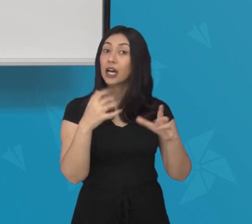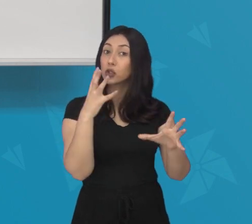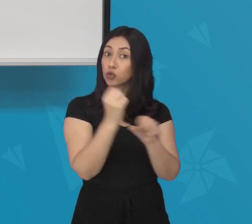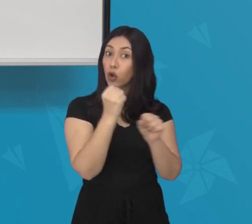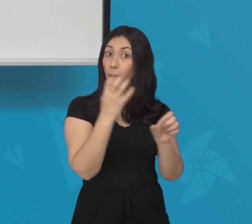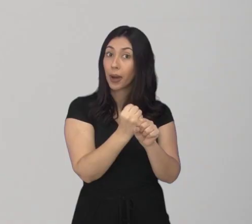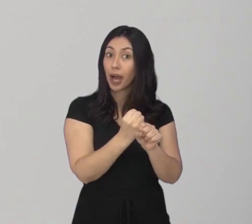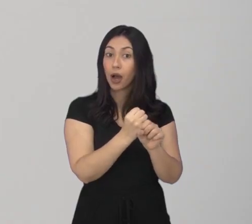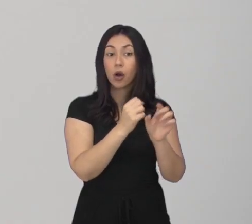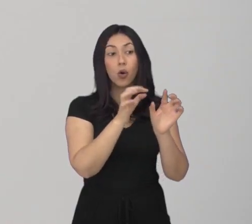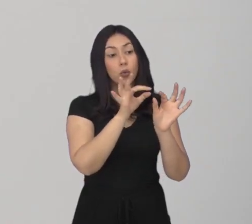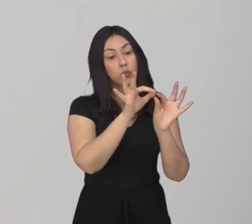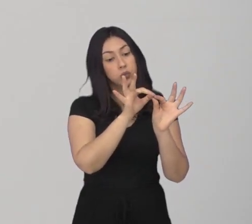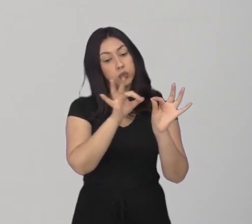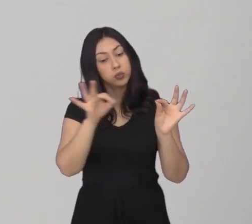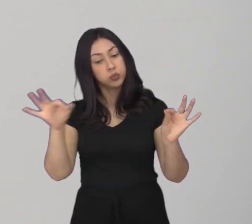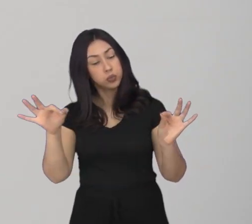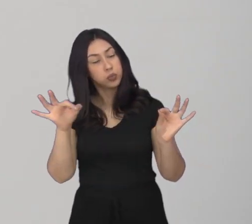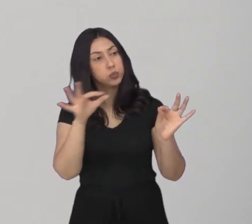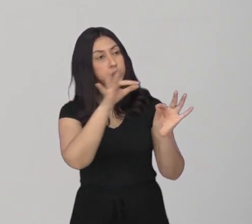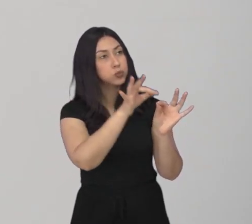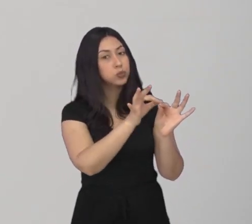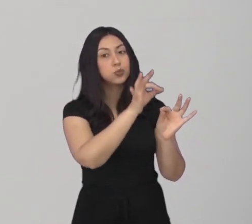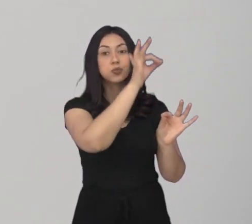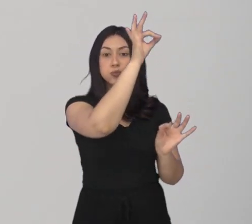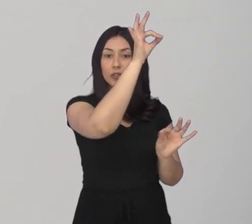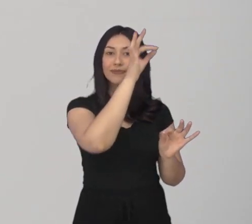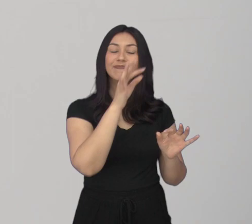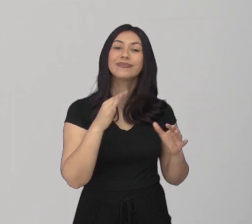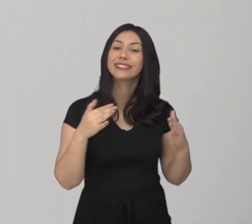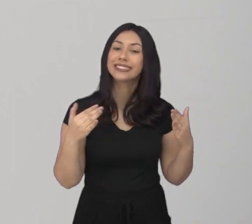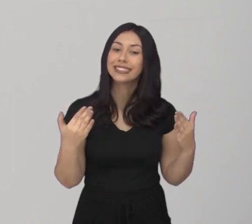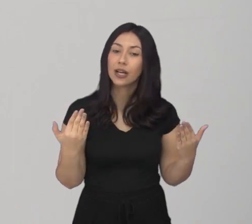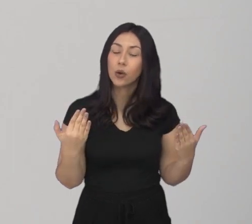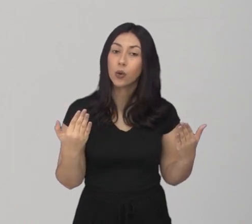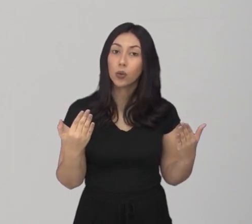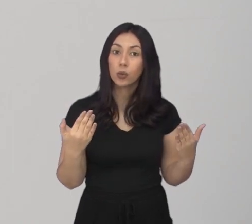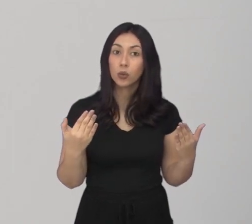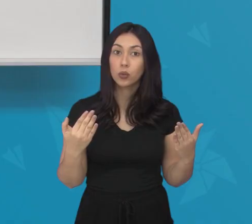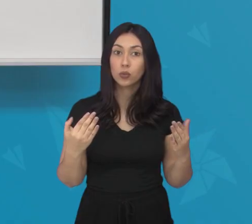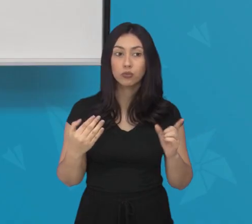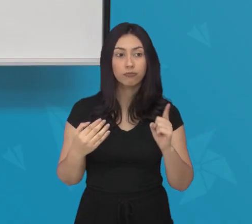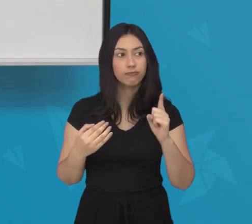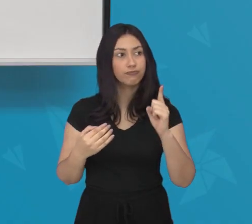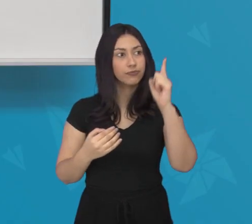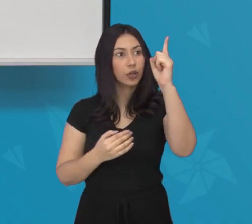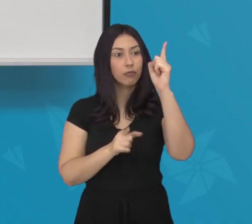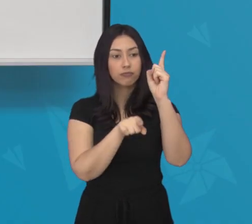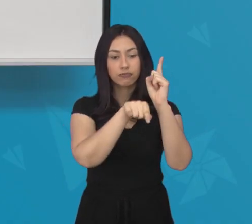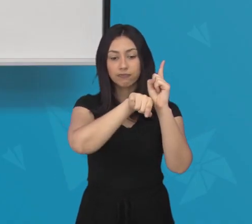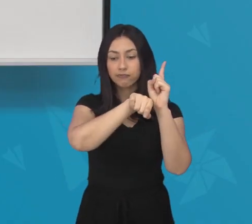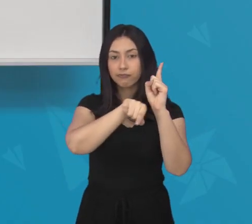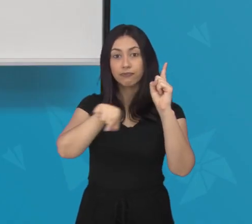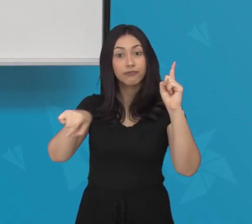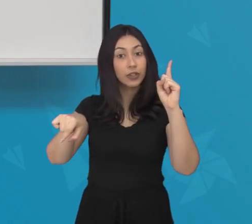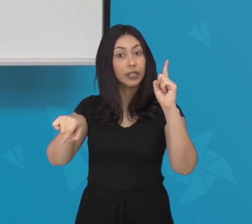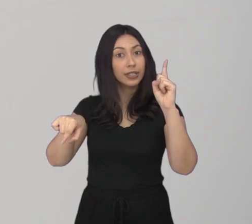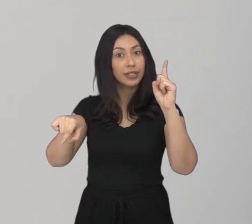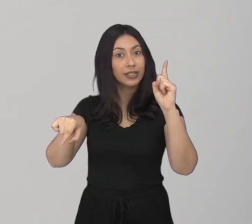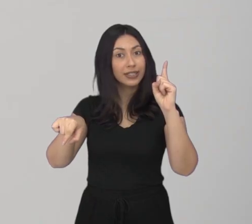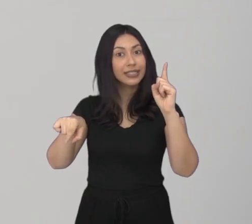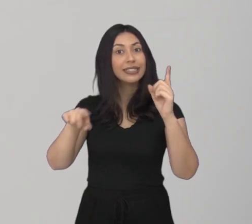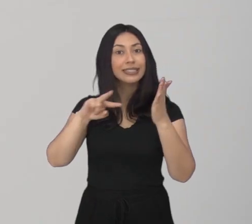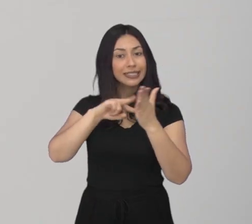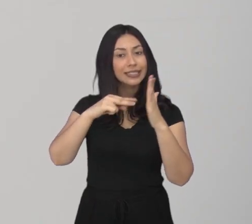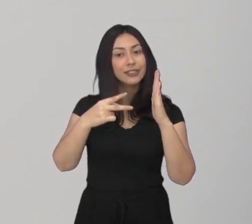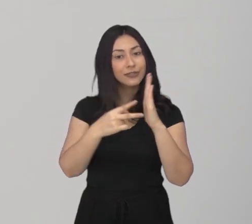Tá bom? Olha só. Esses dois vetores em azul são resultado da decomposição do